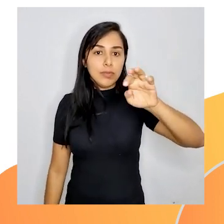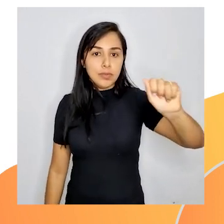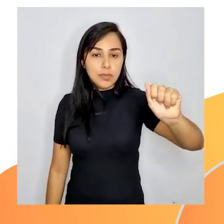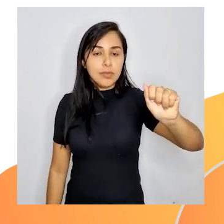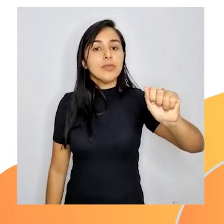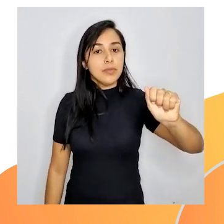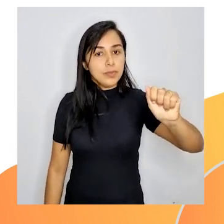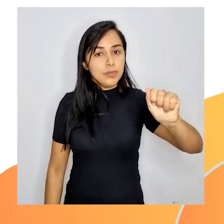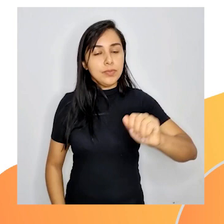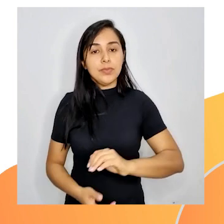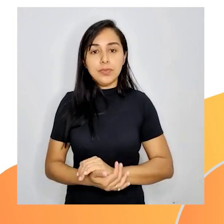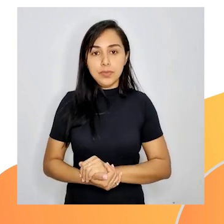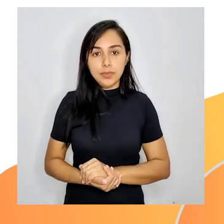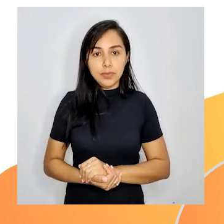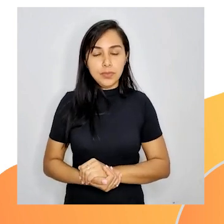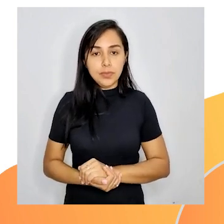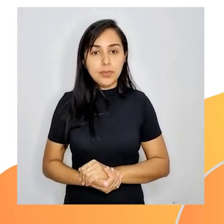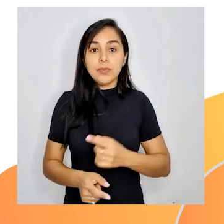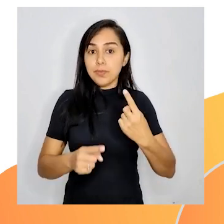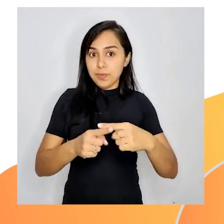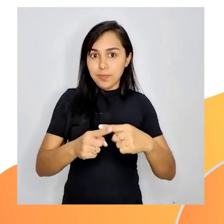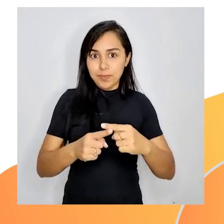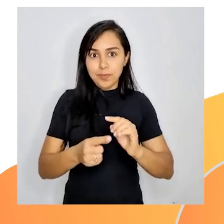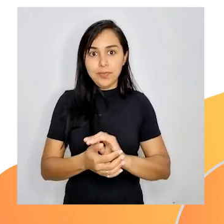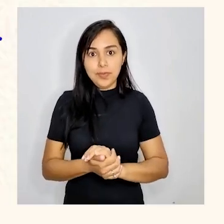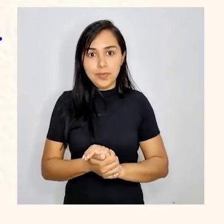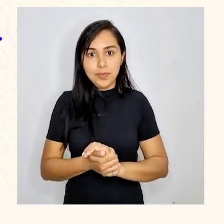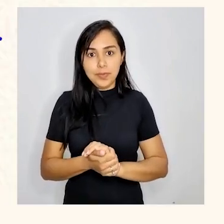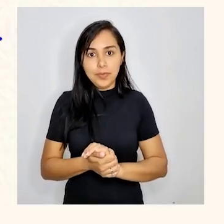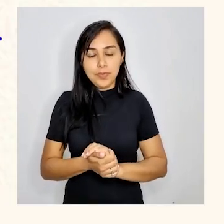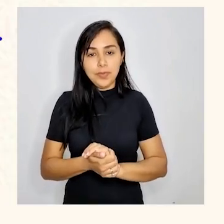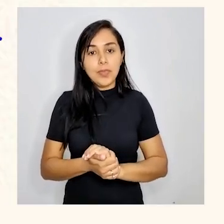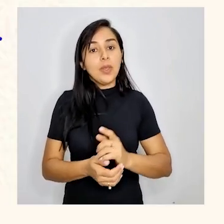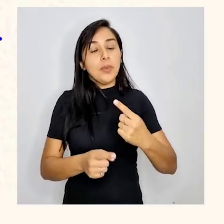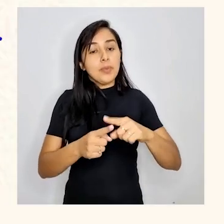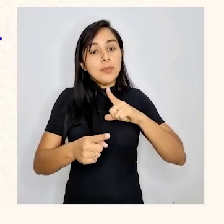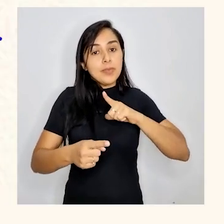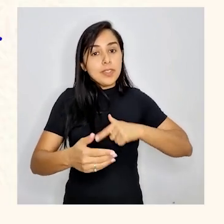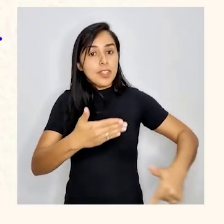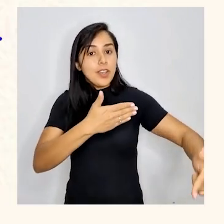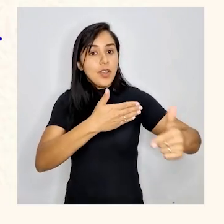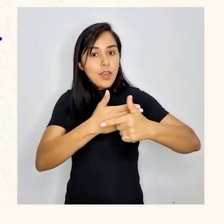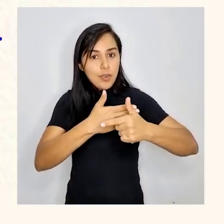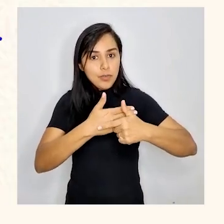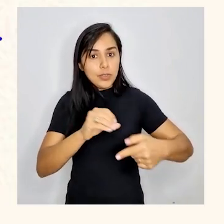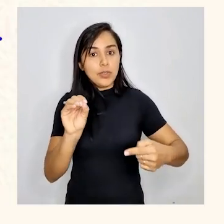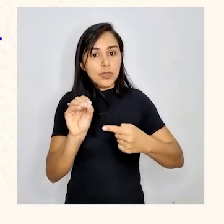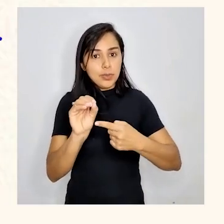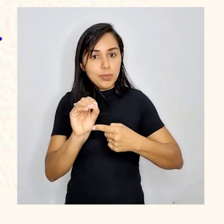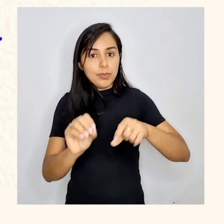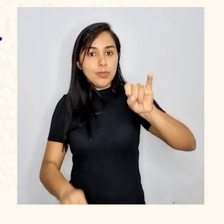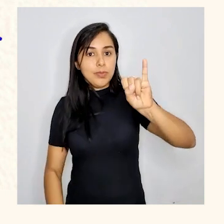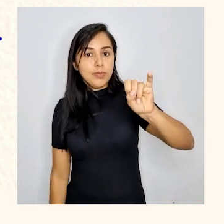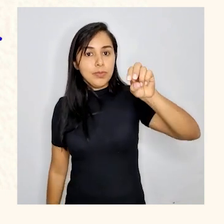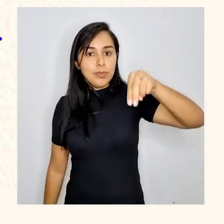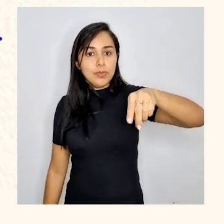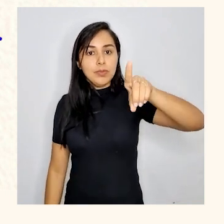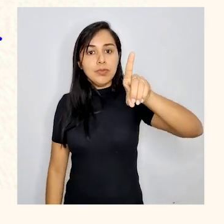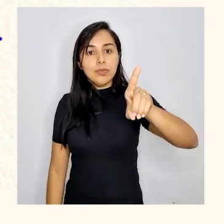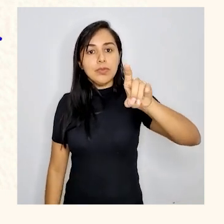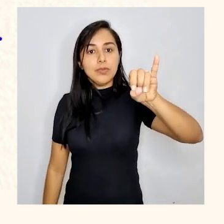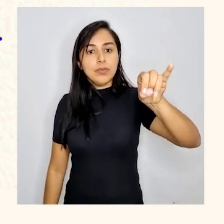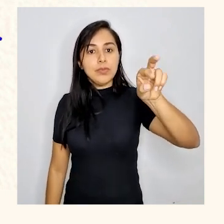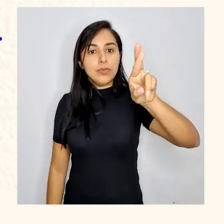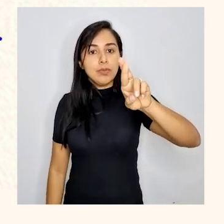subordinada substantiva objetiva indireta. Por quê? Ela está assumindo o papel de objeto